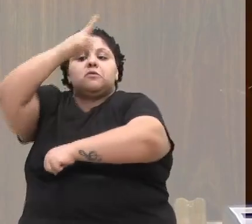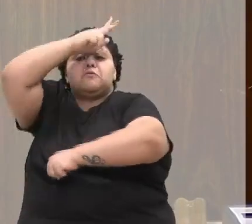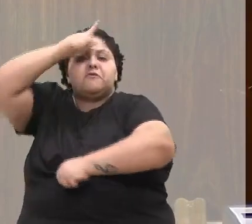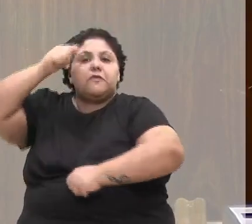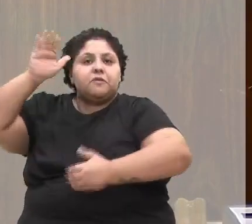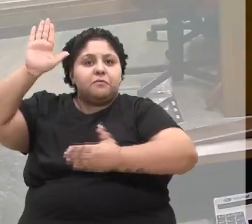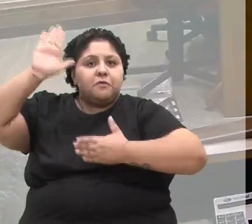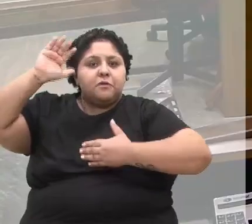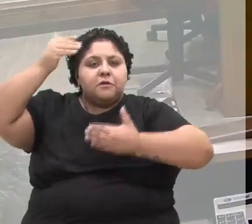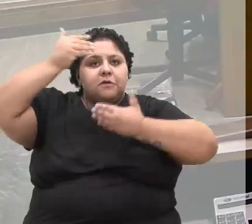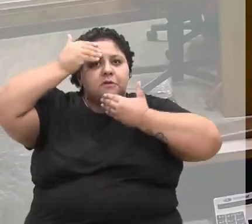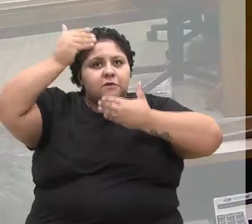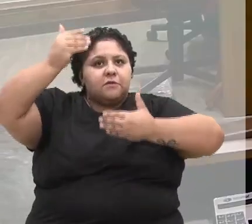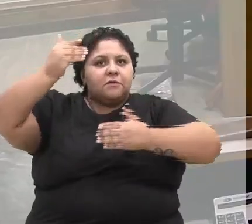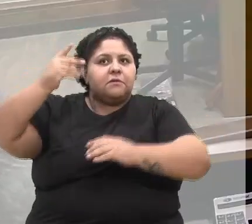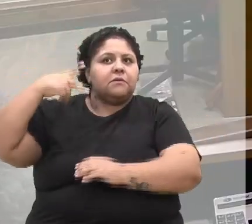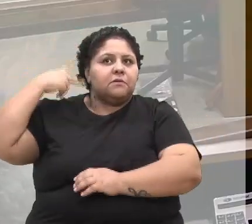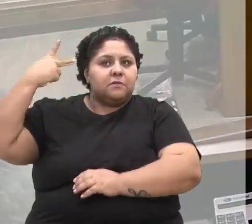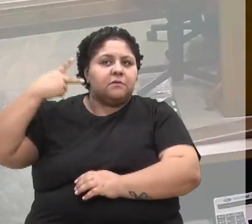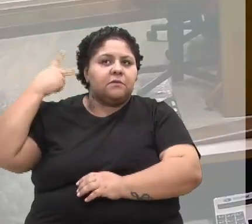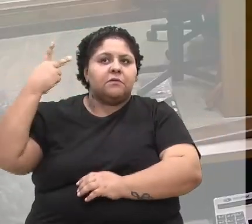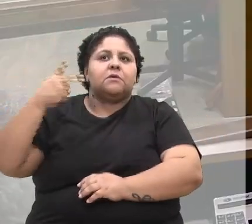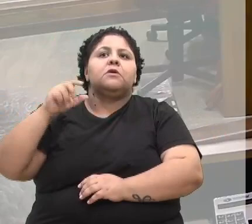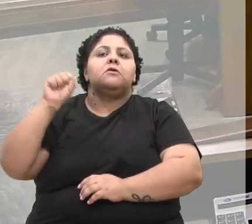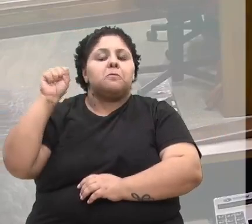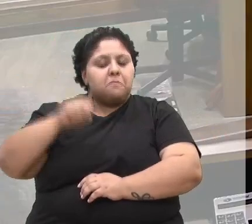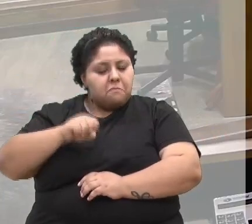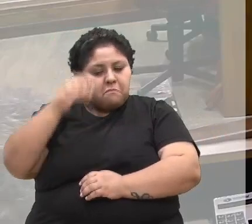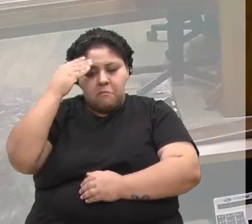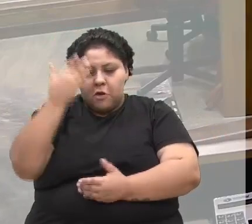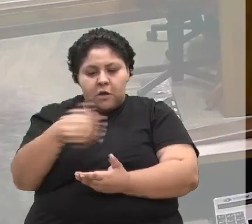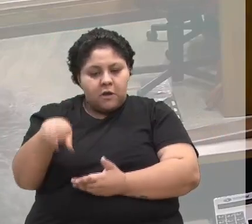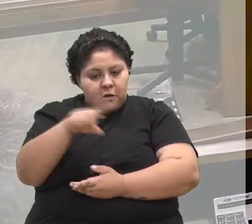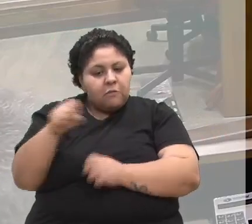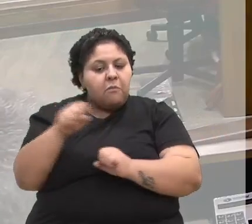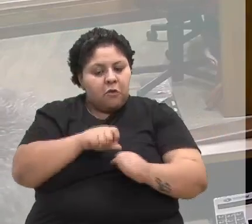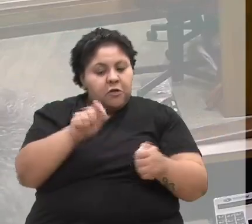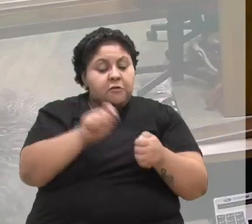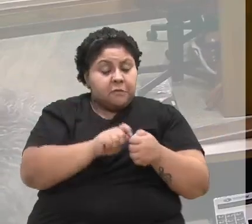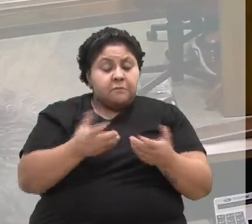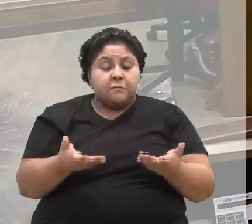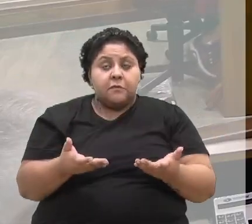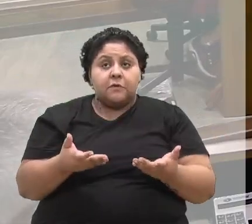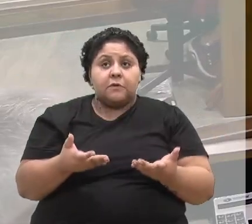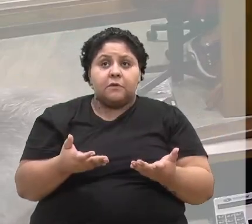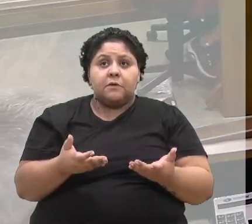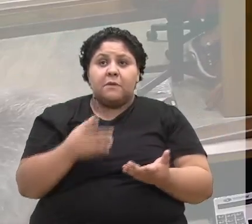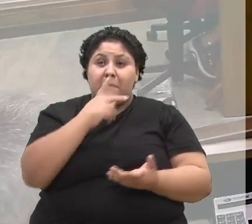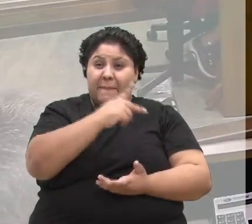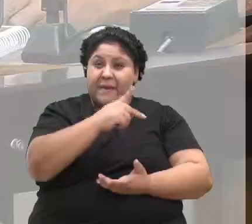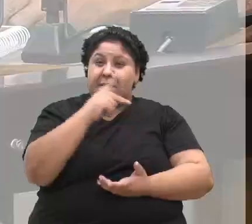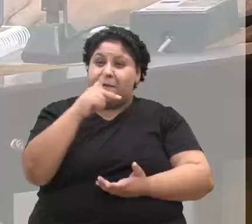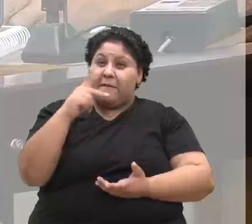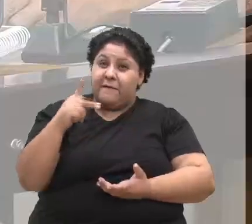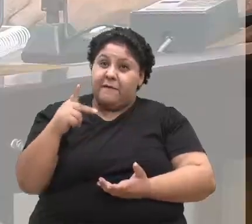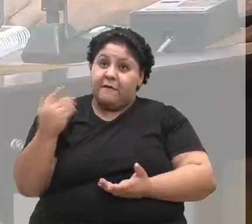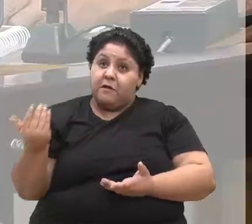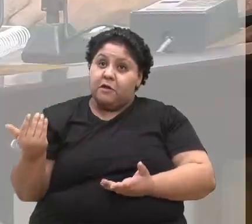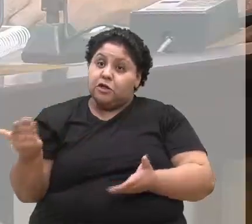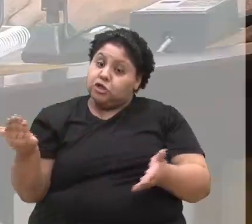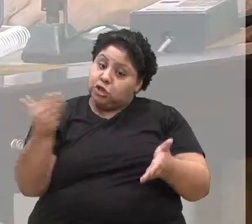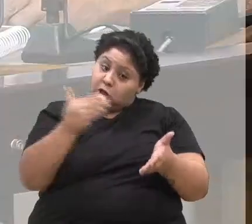Ok, obrigado, vereadora. A senhora pode ter certeza que aquilo que for possível será feito, e a PPP veio para